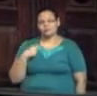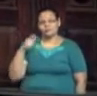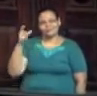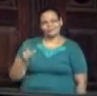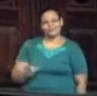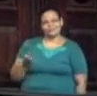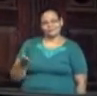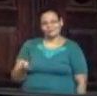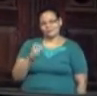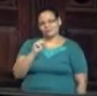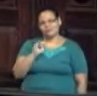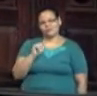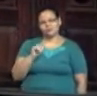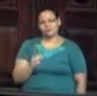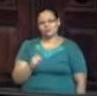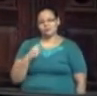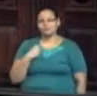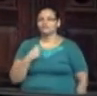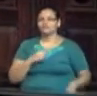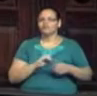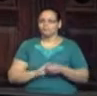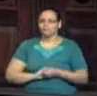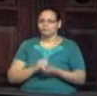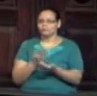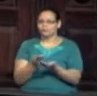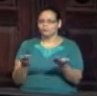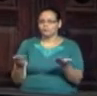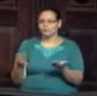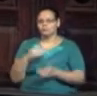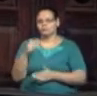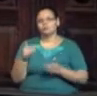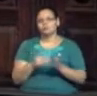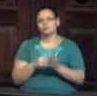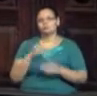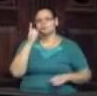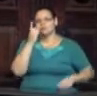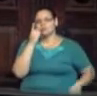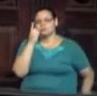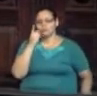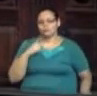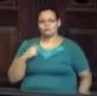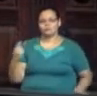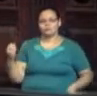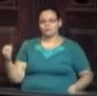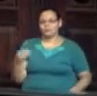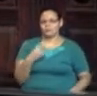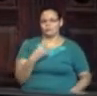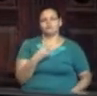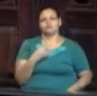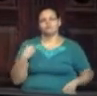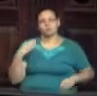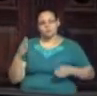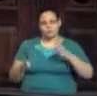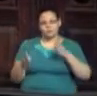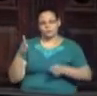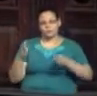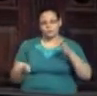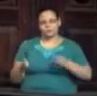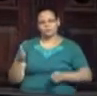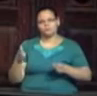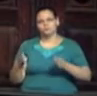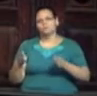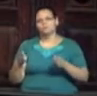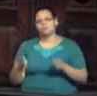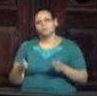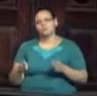saúdo todos os parlamentares que chegam para o exercício do mandato